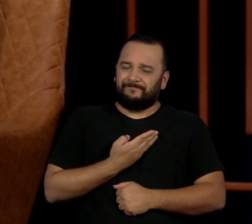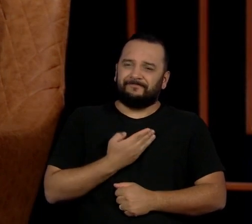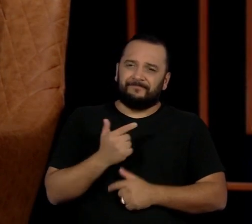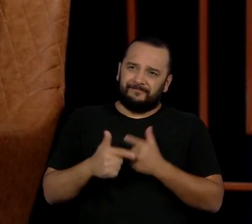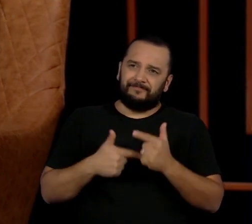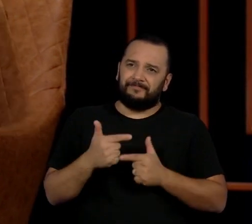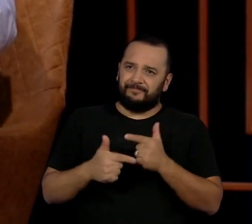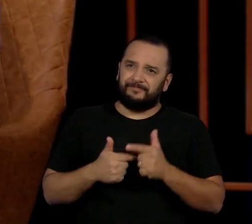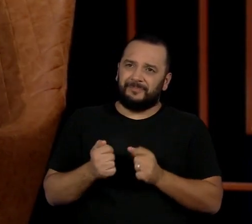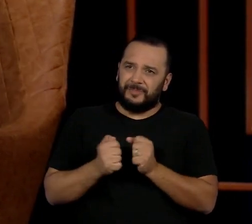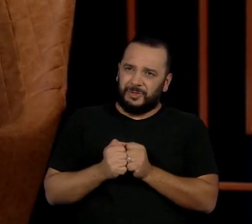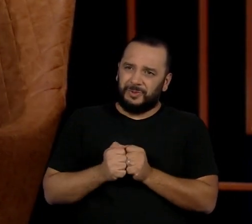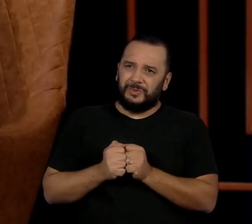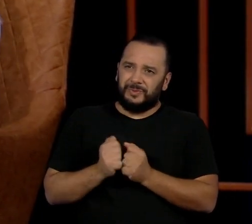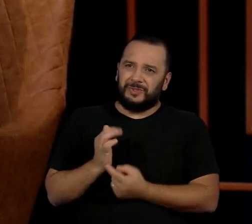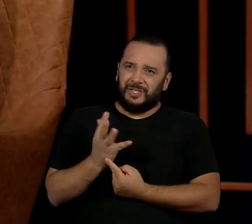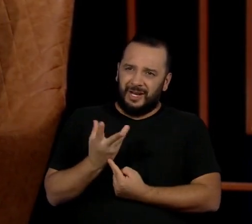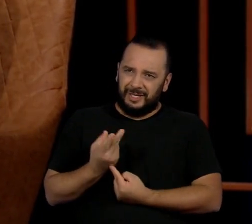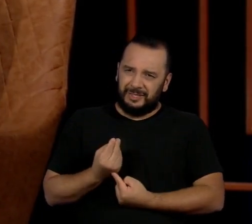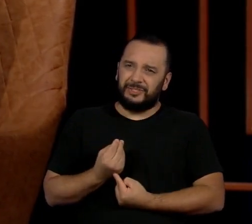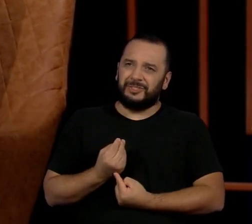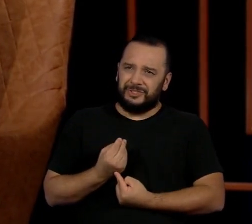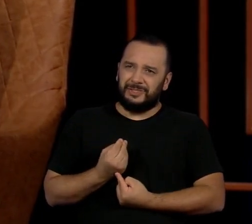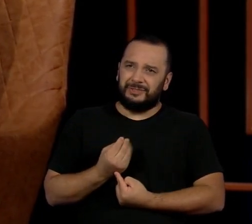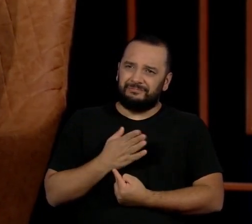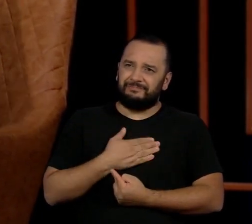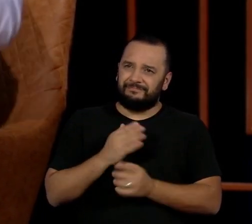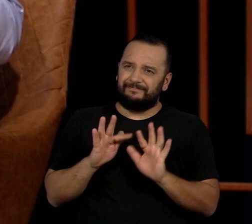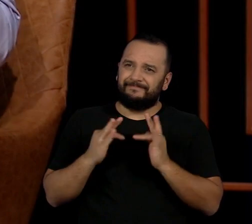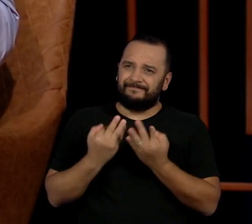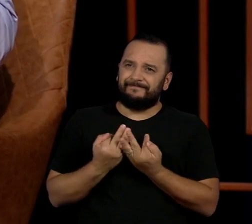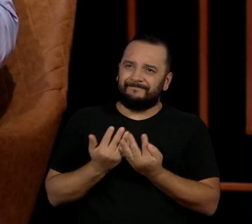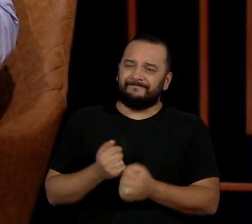trabalho, de arte, são minha família.